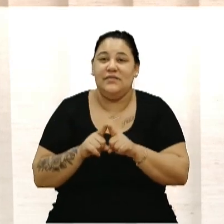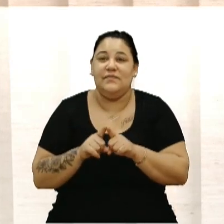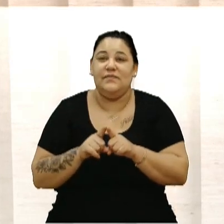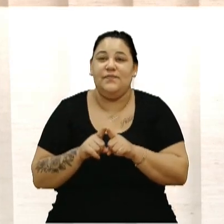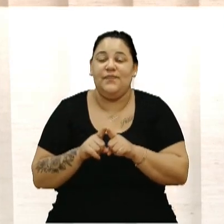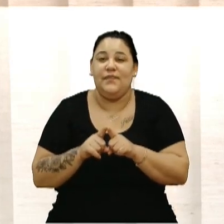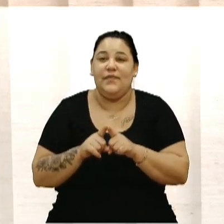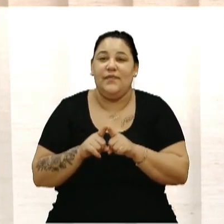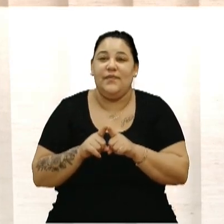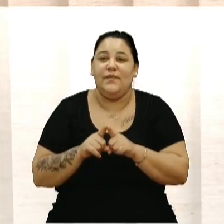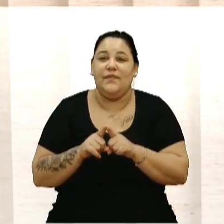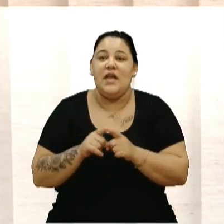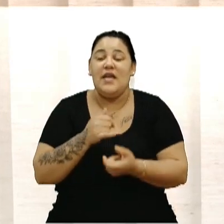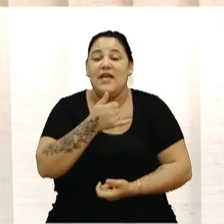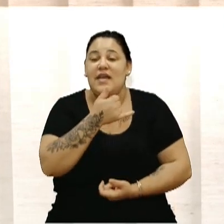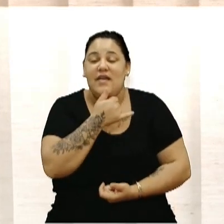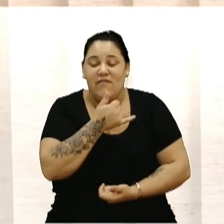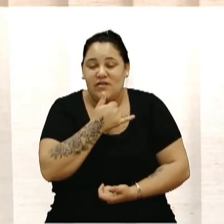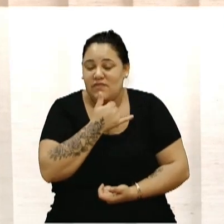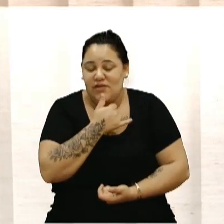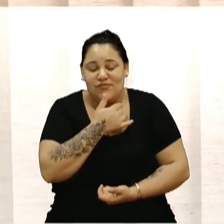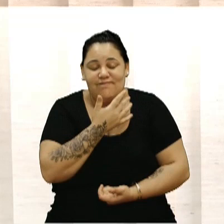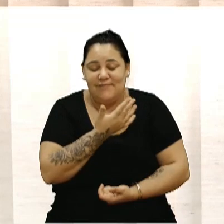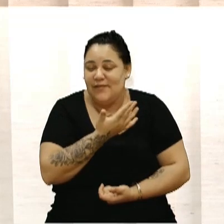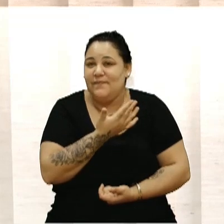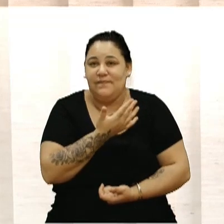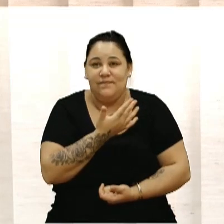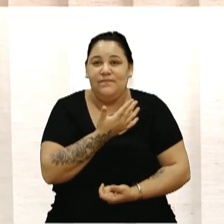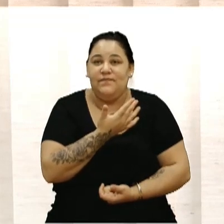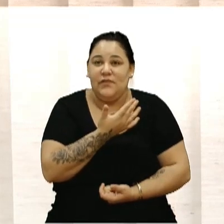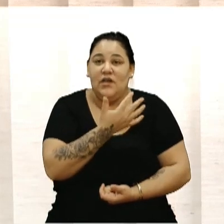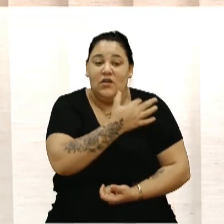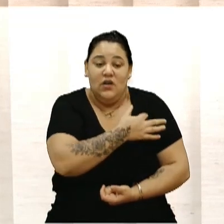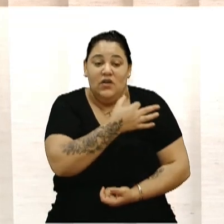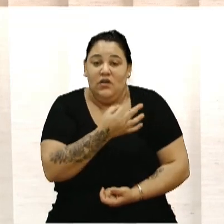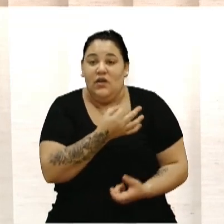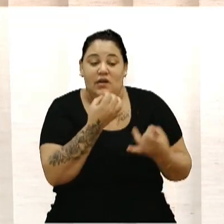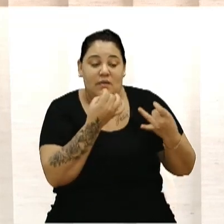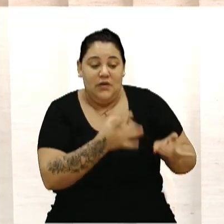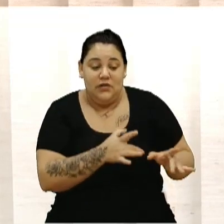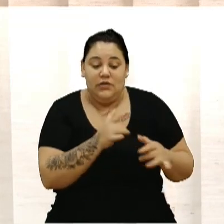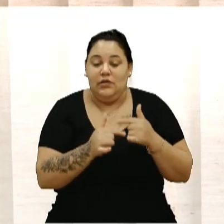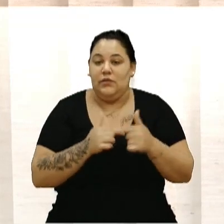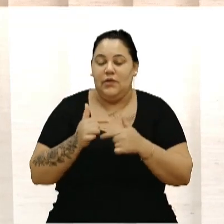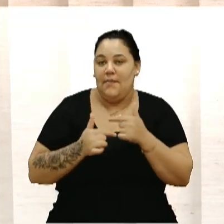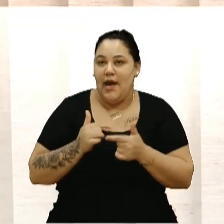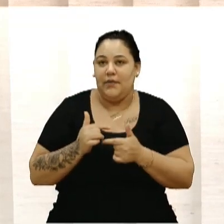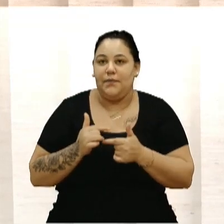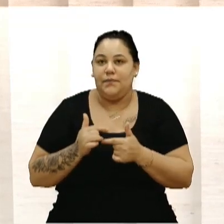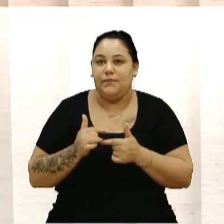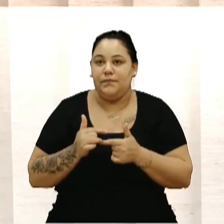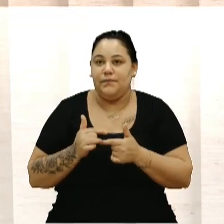que, infelizmente, daqui a pouco vai cada vez mais os voluntários abandonando o trabalho e nós vamos precisar